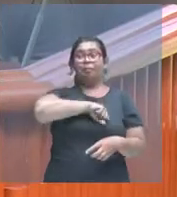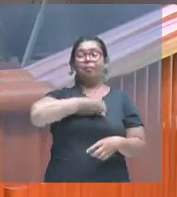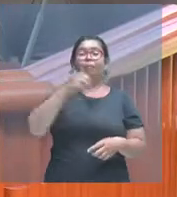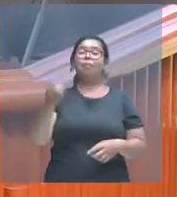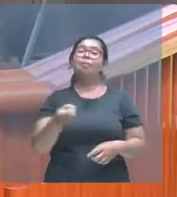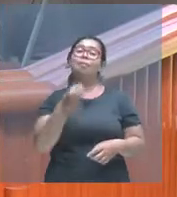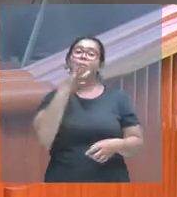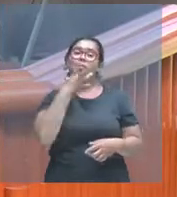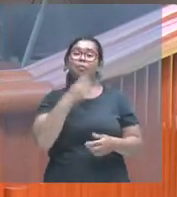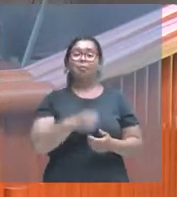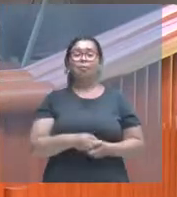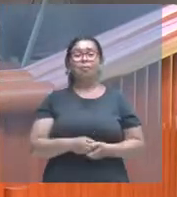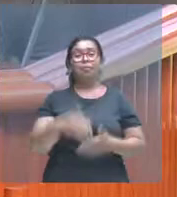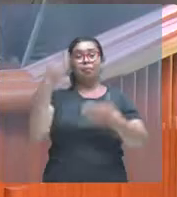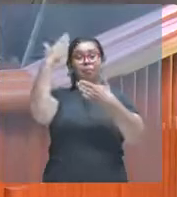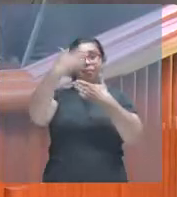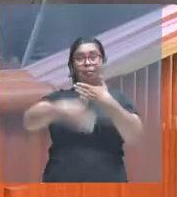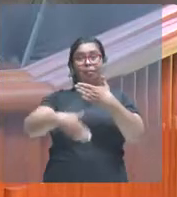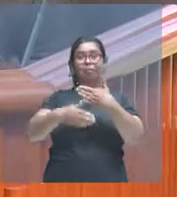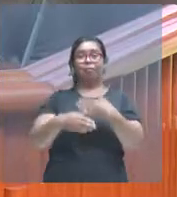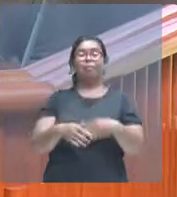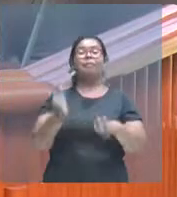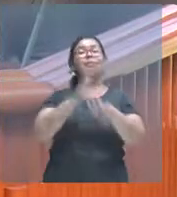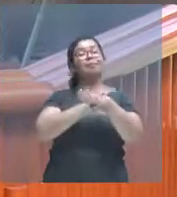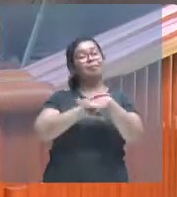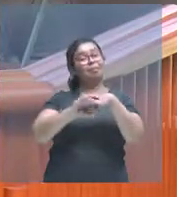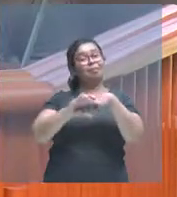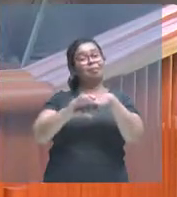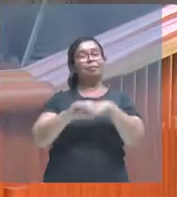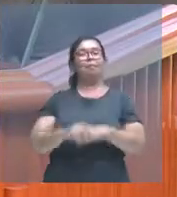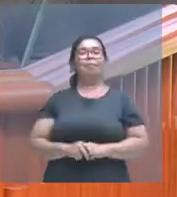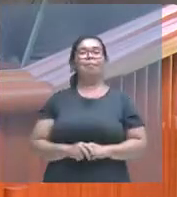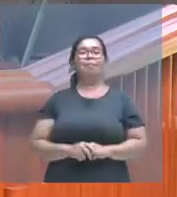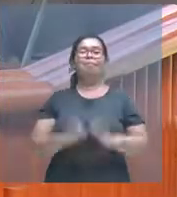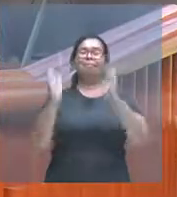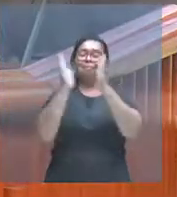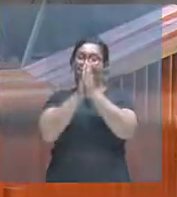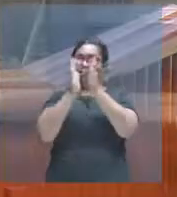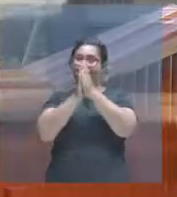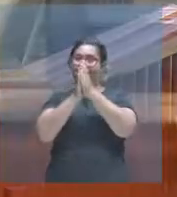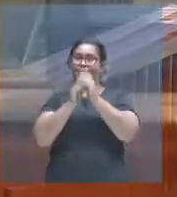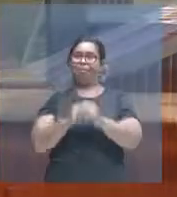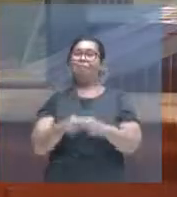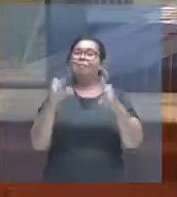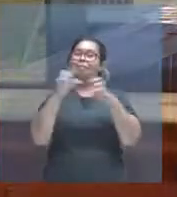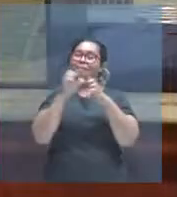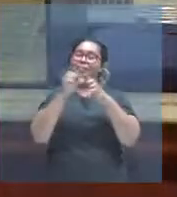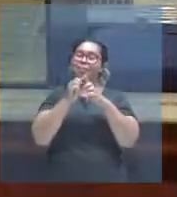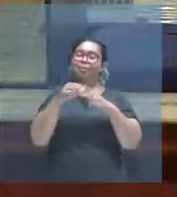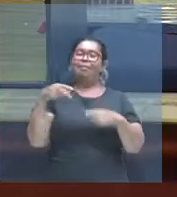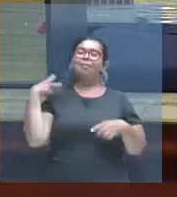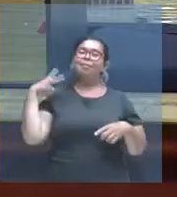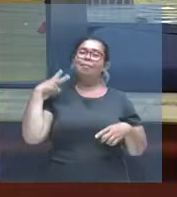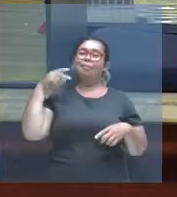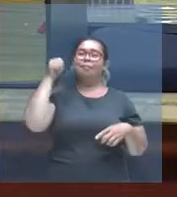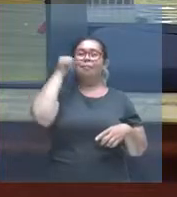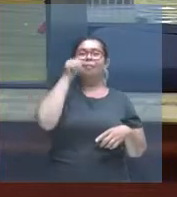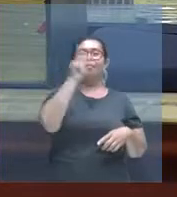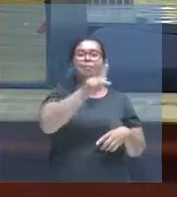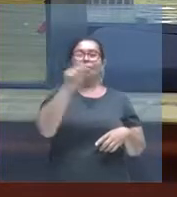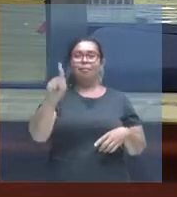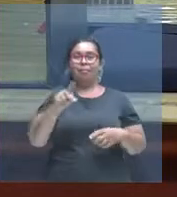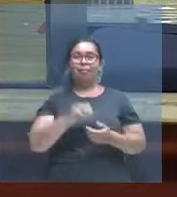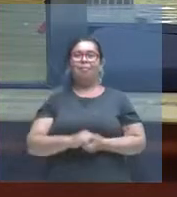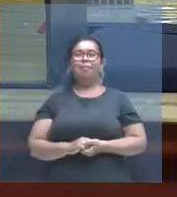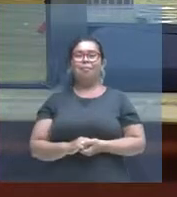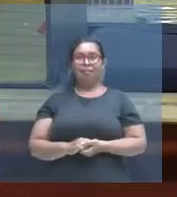generosidade, e sua presença nos conforta. Parabéns. Palavras da nossa vereadora, professora Dedé, para o senhor, viu,